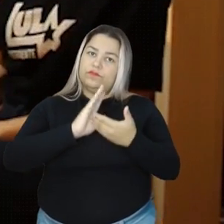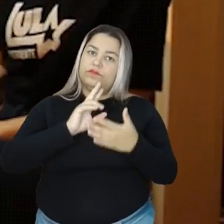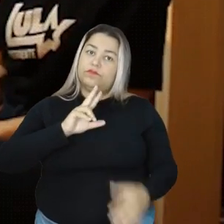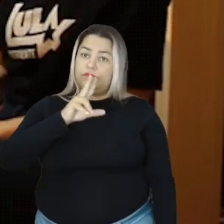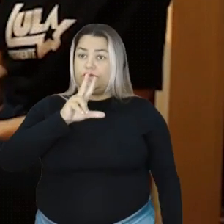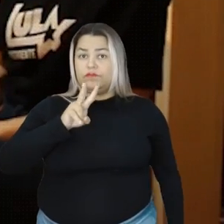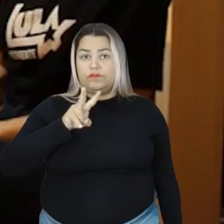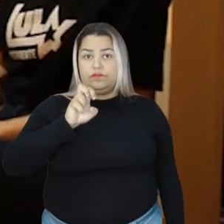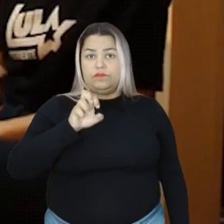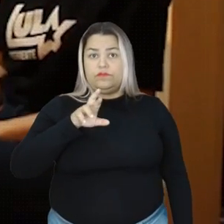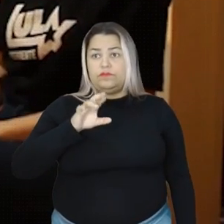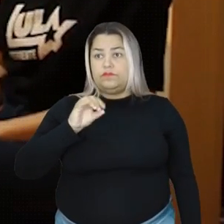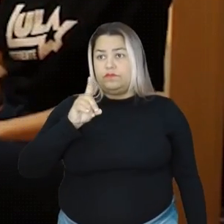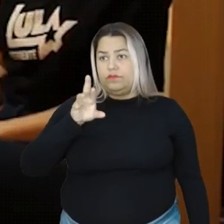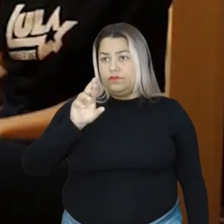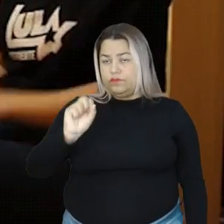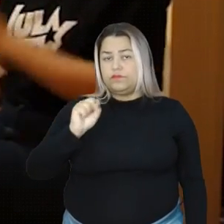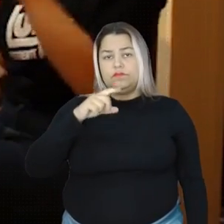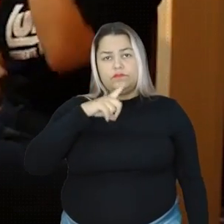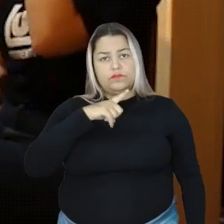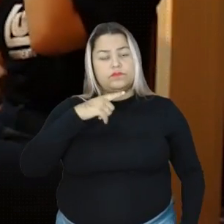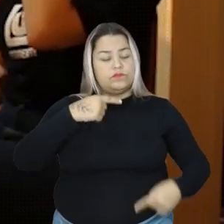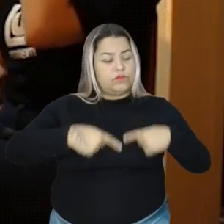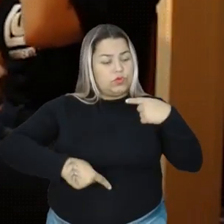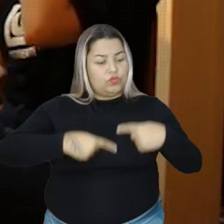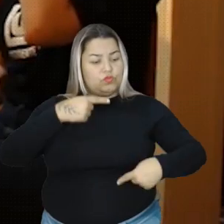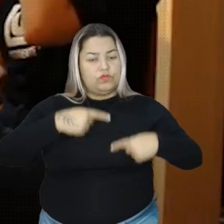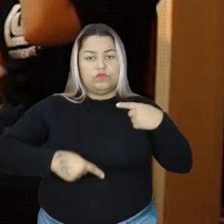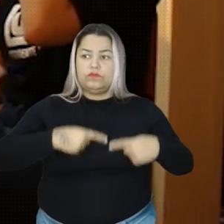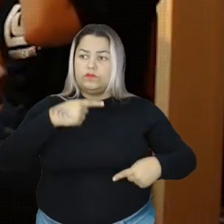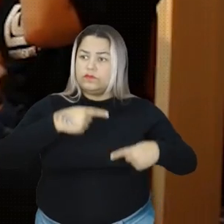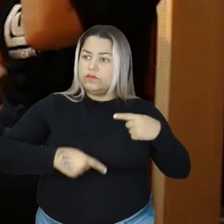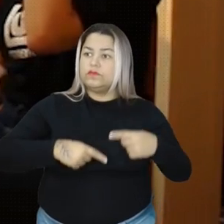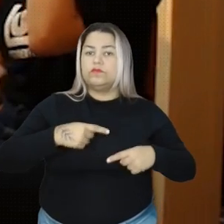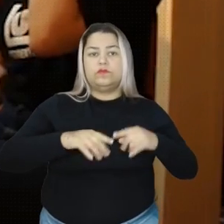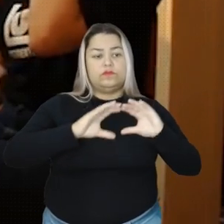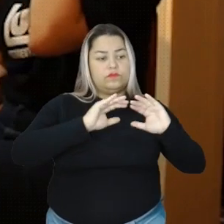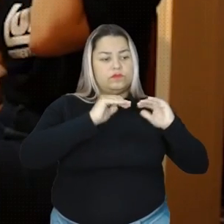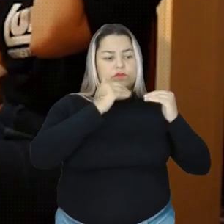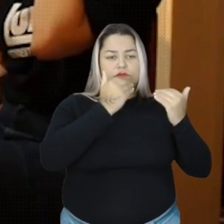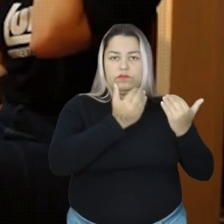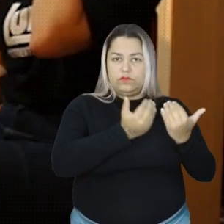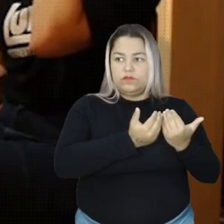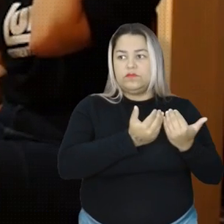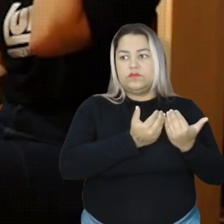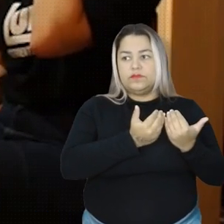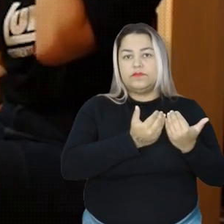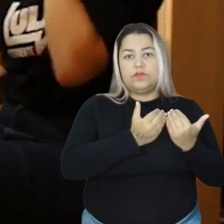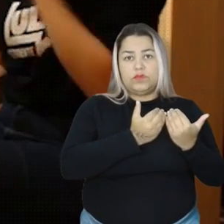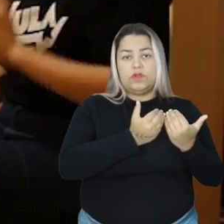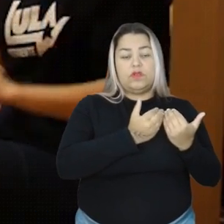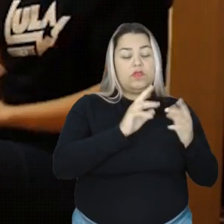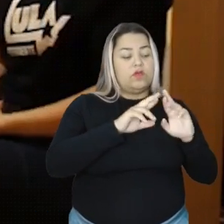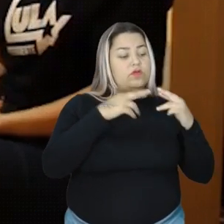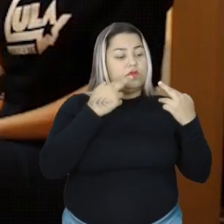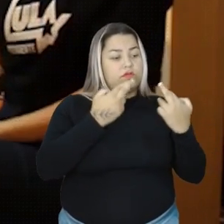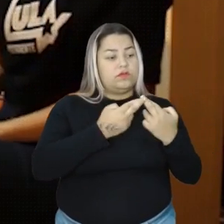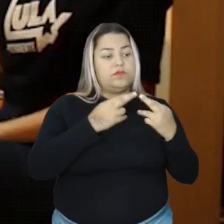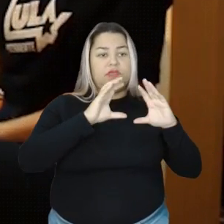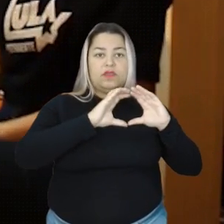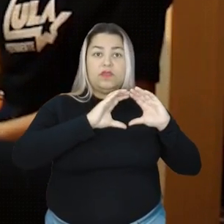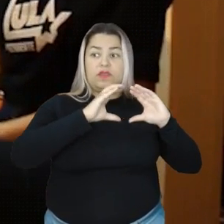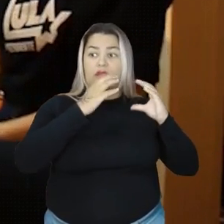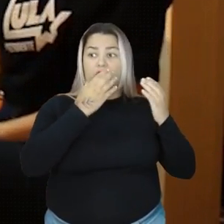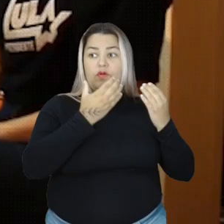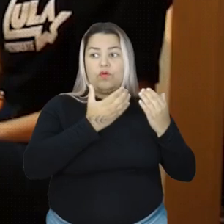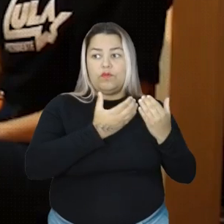ele tem que ser discutido com a comunidade, em reuniões que a